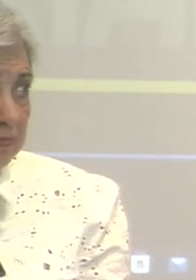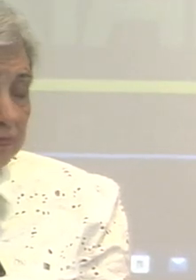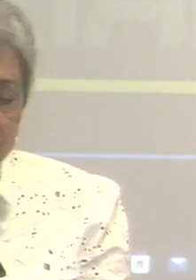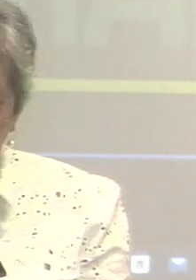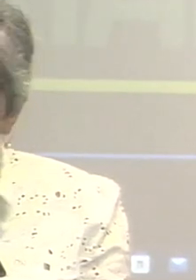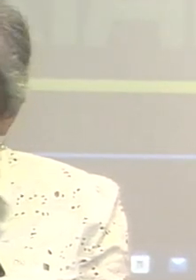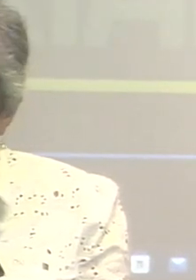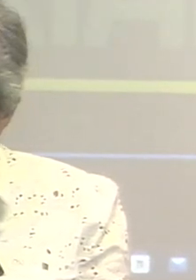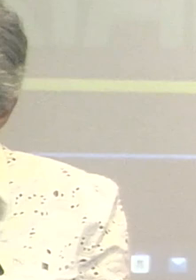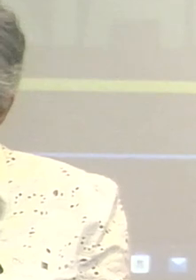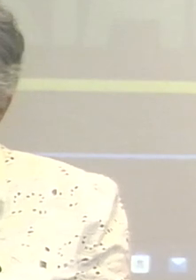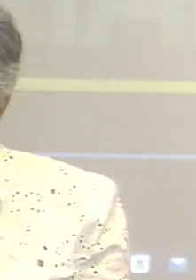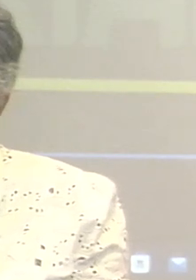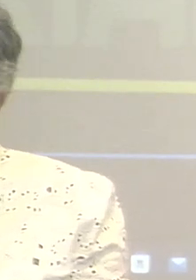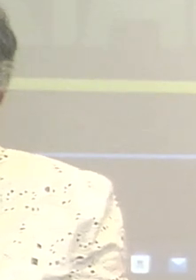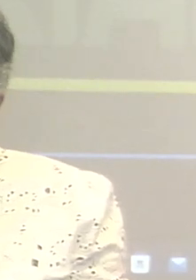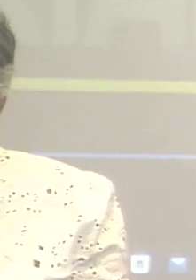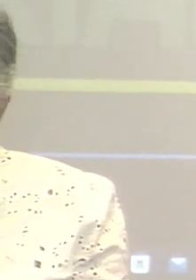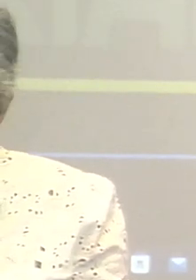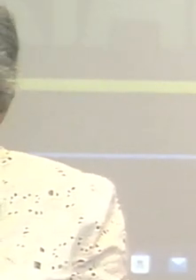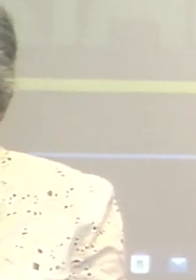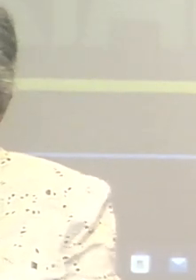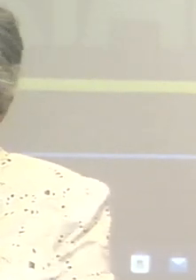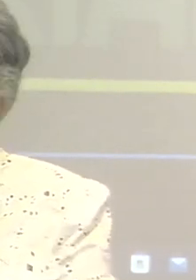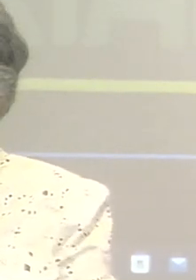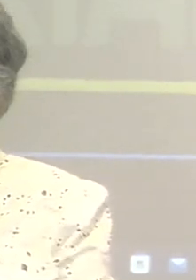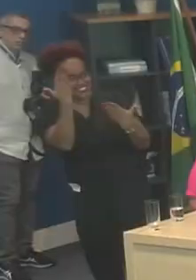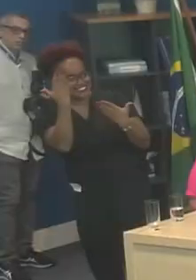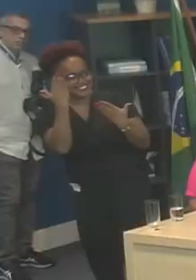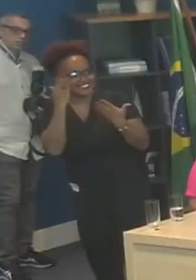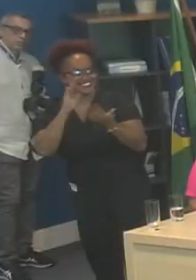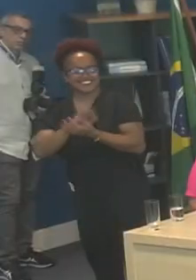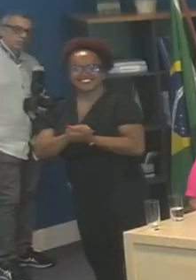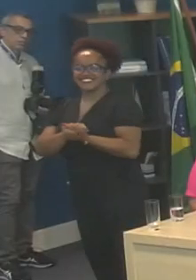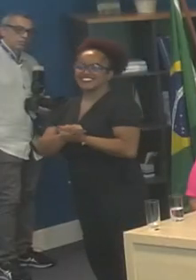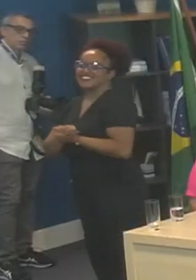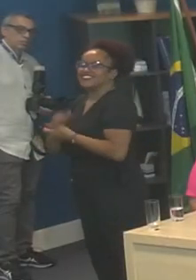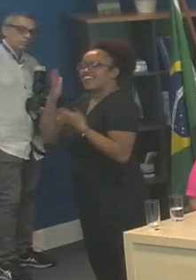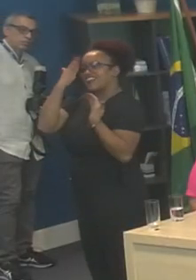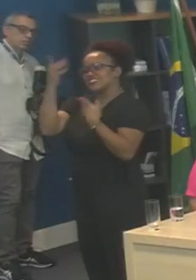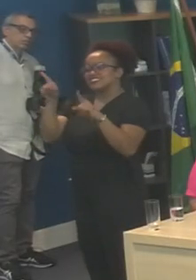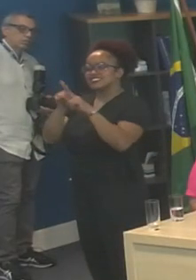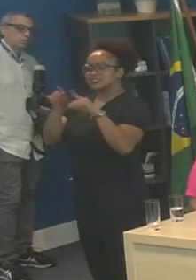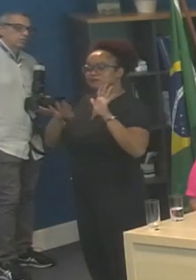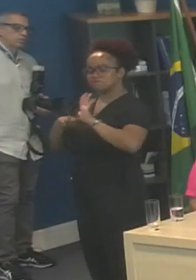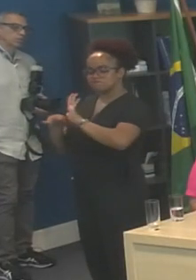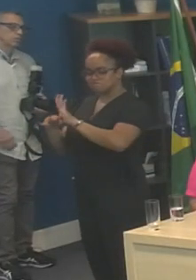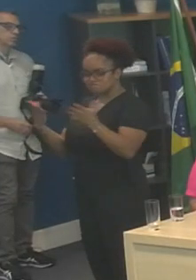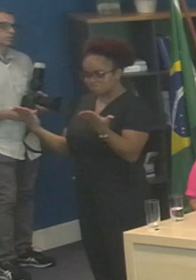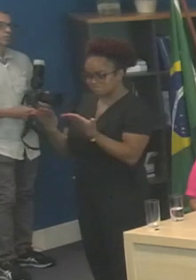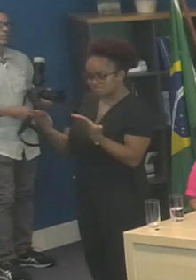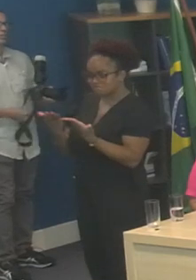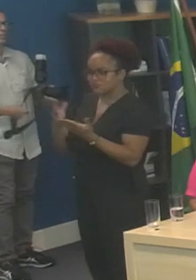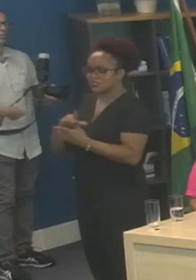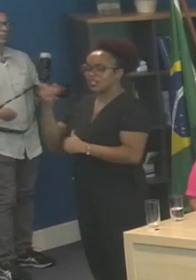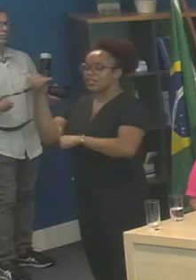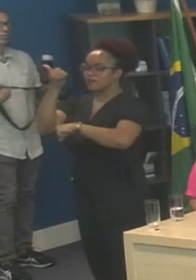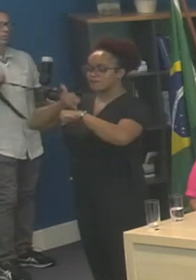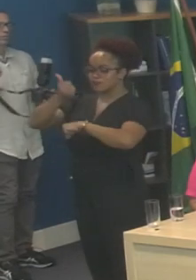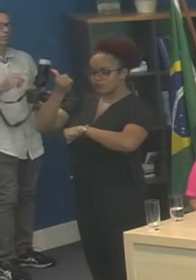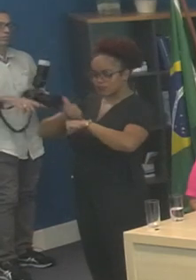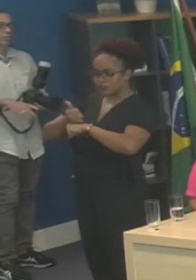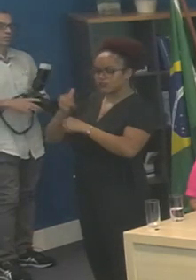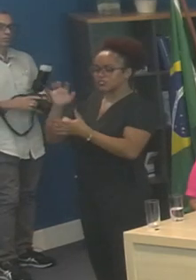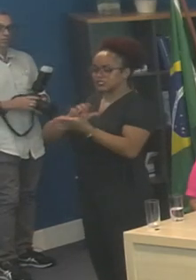cumprimentar e agradecer a Érica, né, que é a intérprete de Libras, que está nos ajudando hoje. É lá de Volta Redonda,